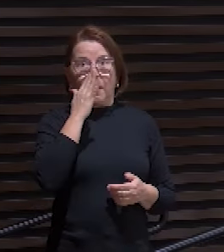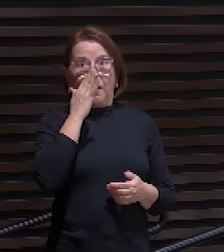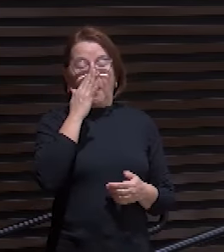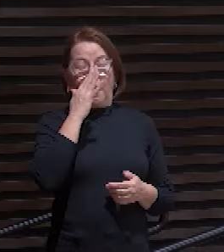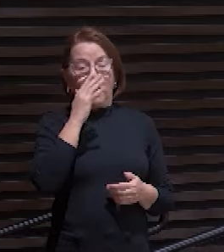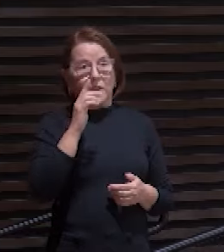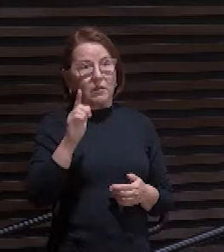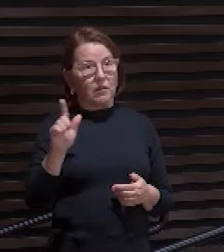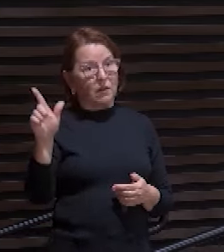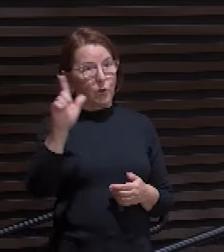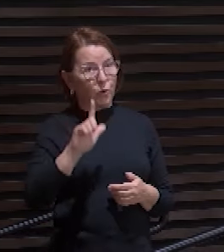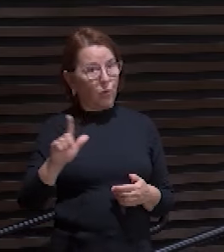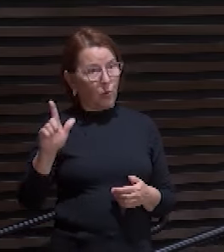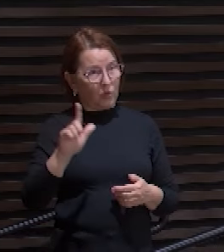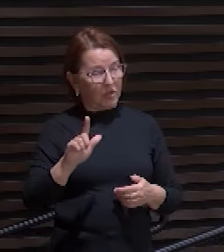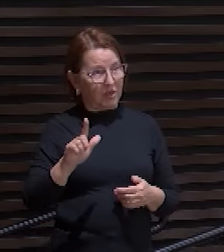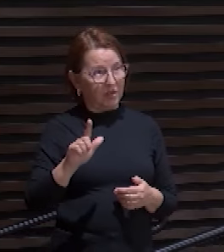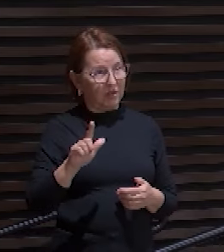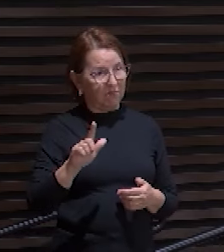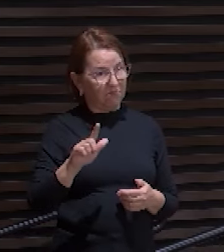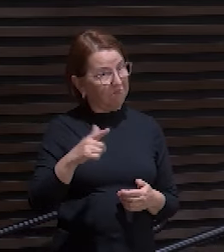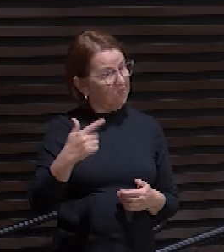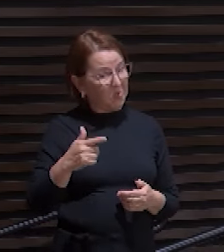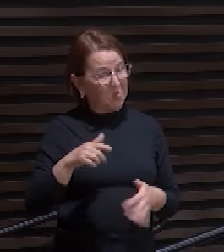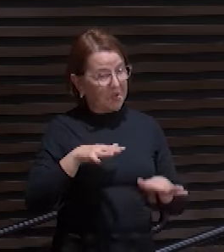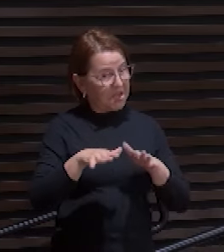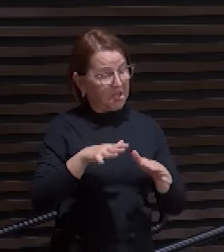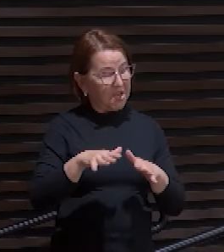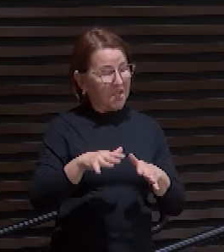estar com tantos terremotos ainda.